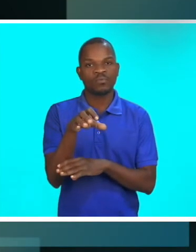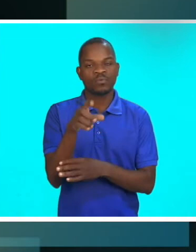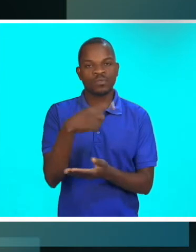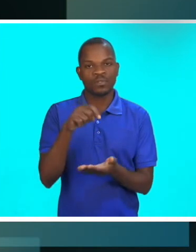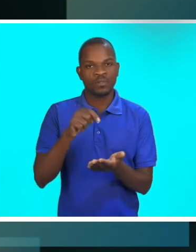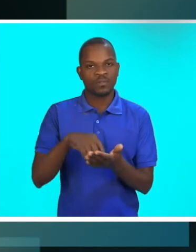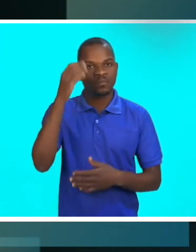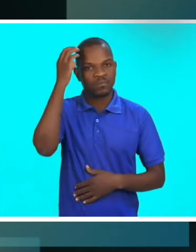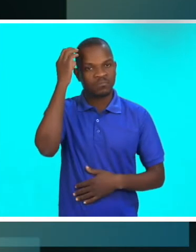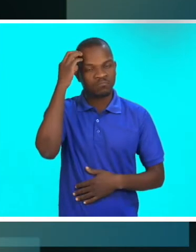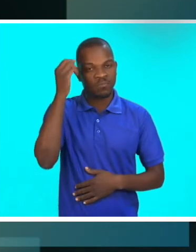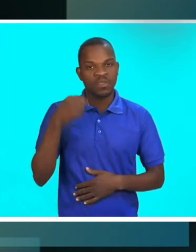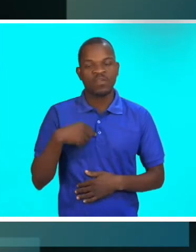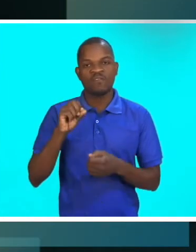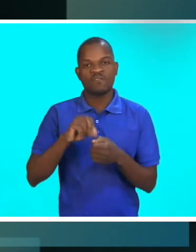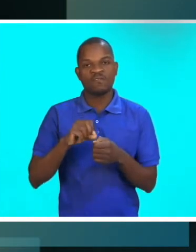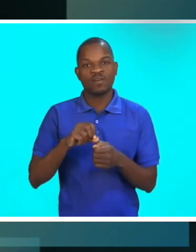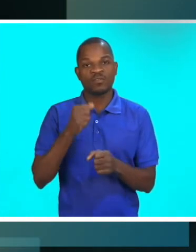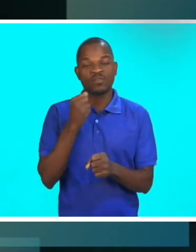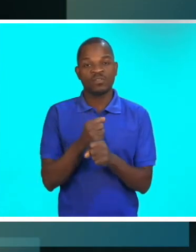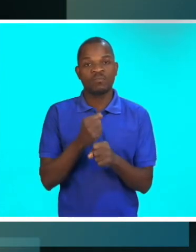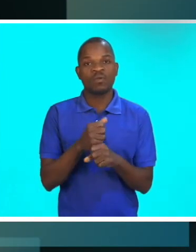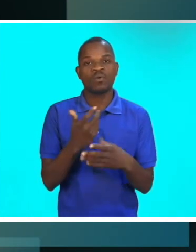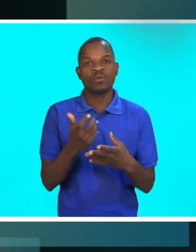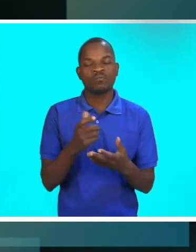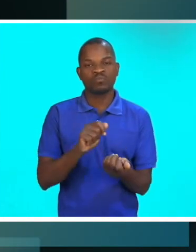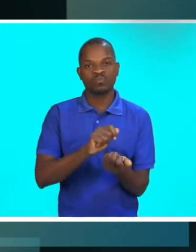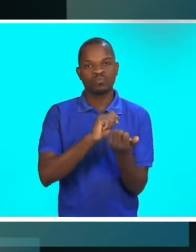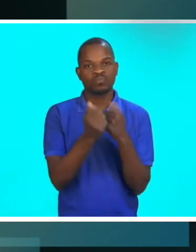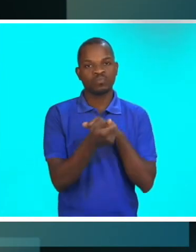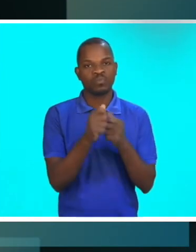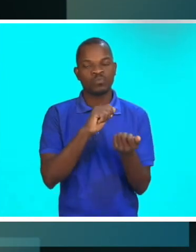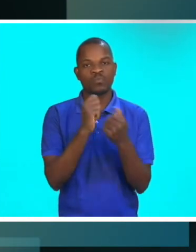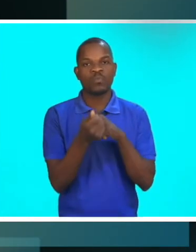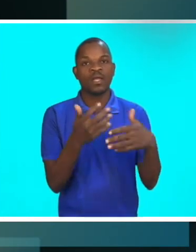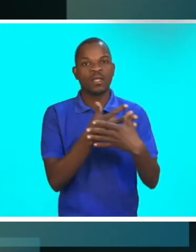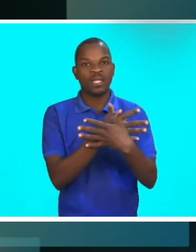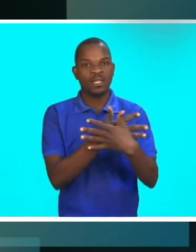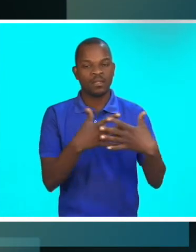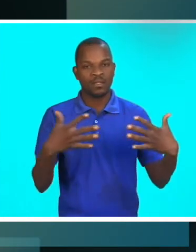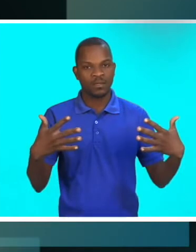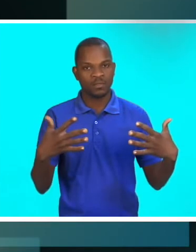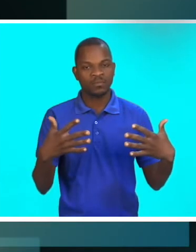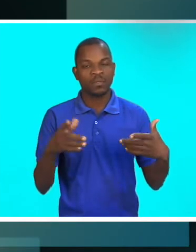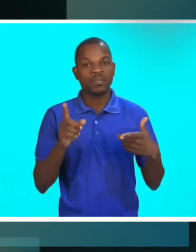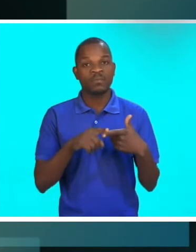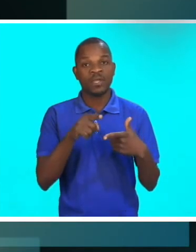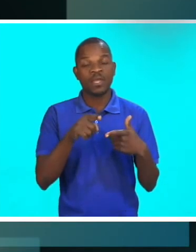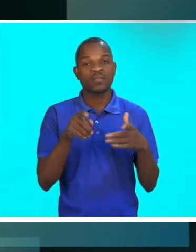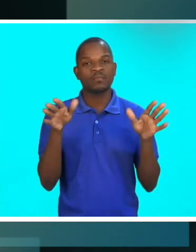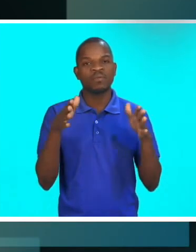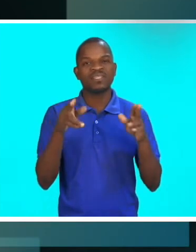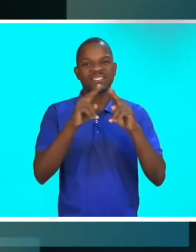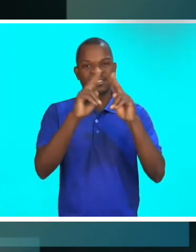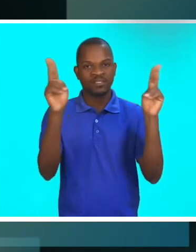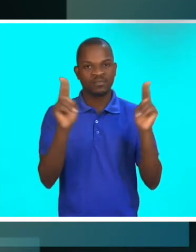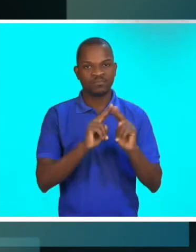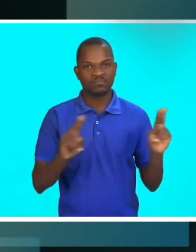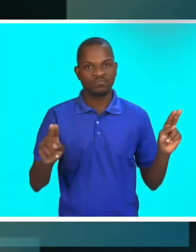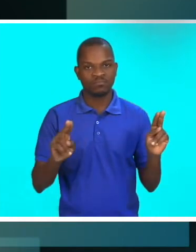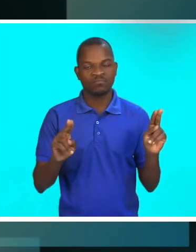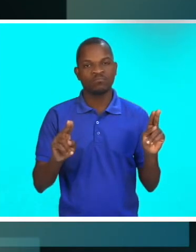ponto de uma foto posso também tradução porque a empresa é vamos dizer é